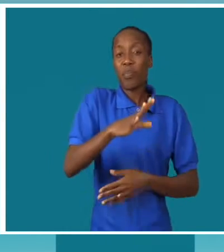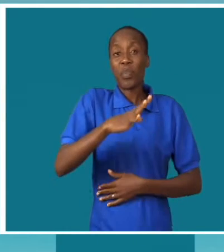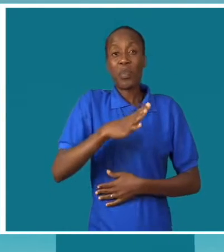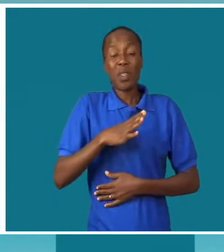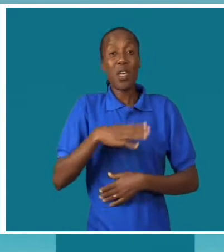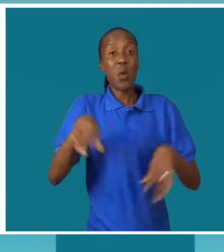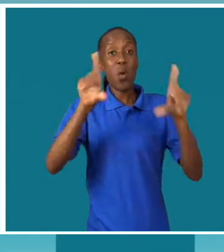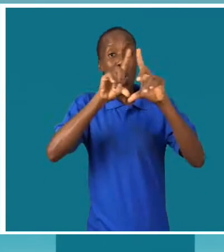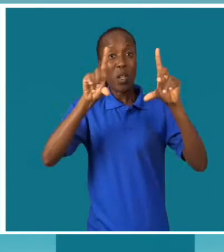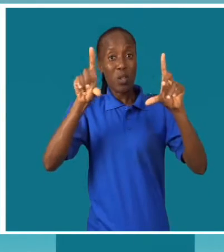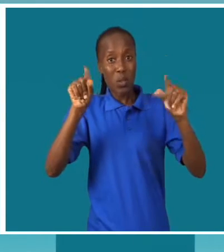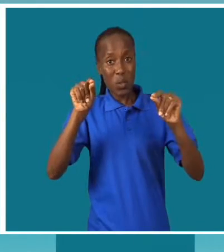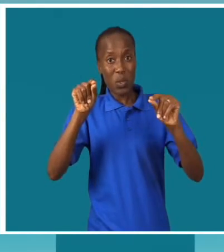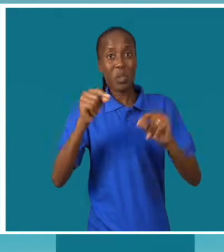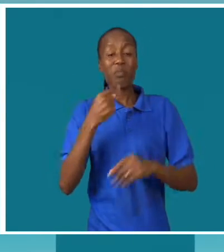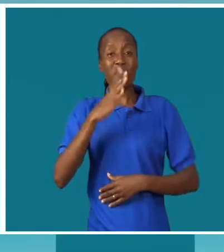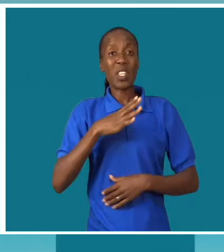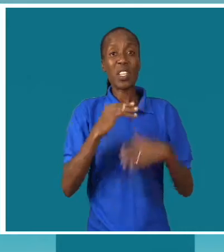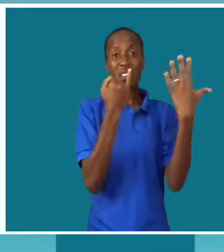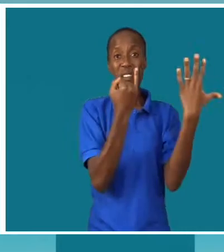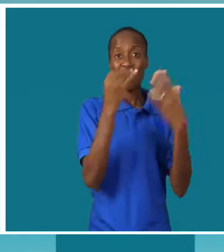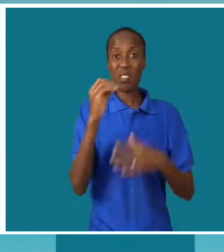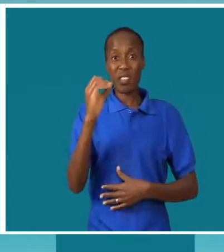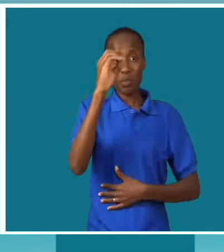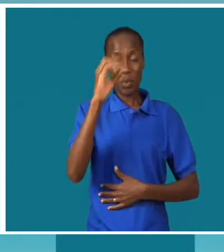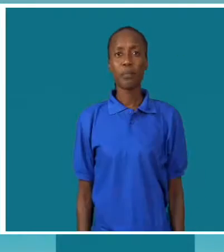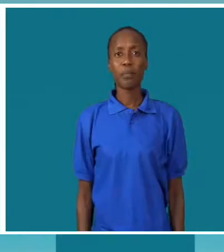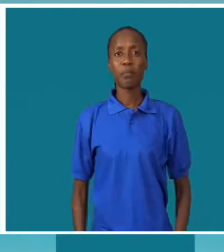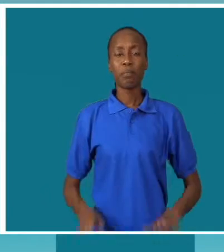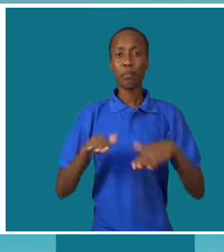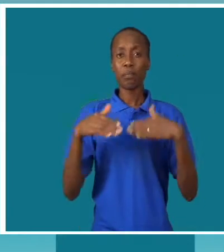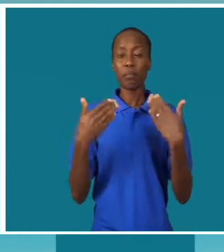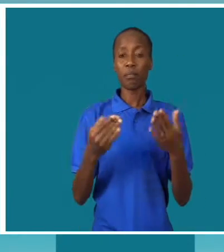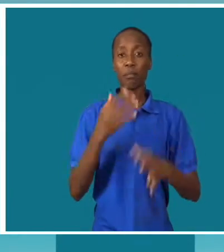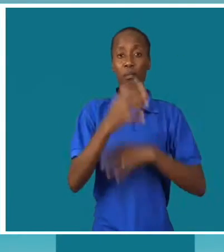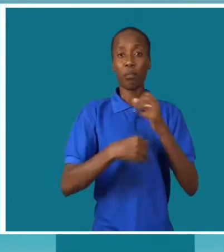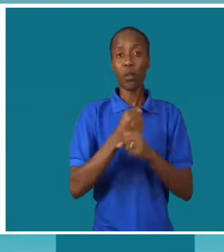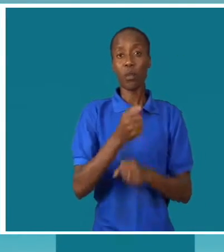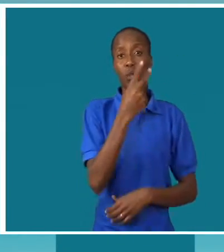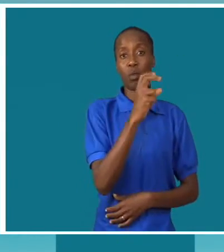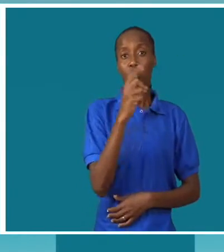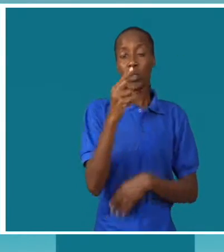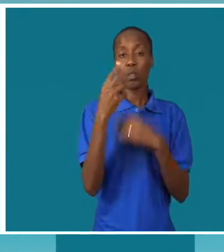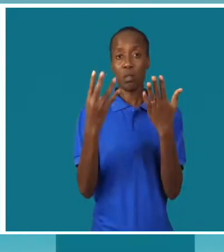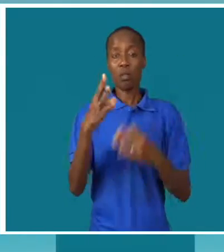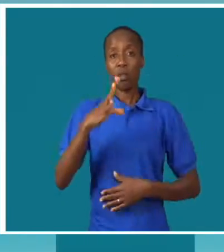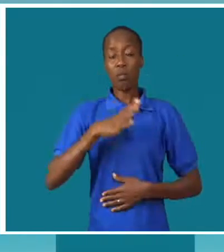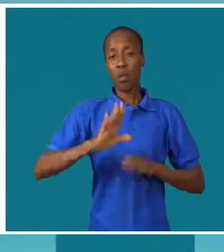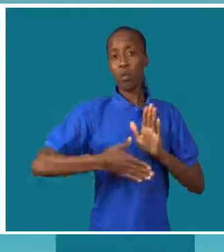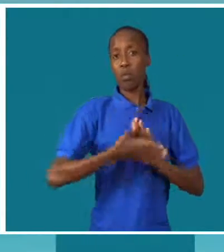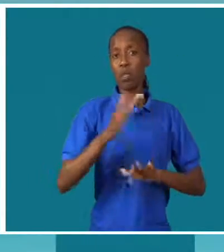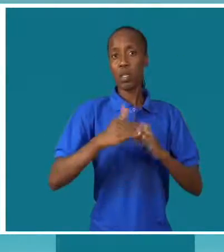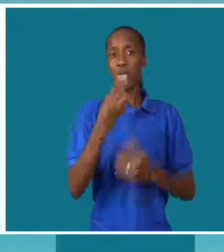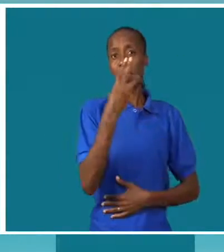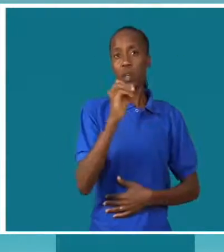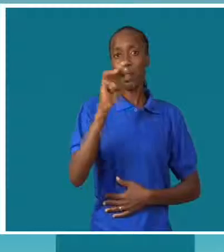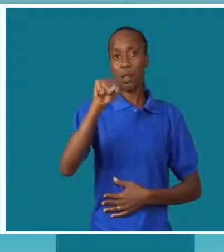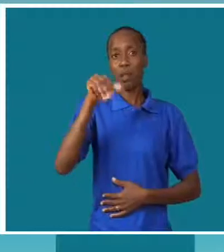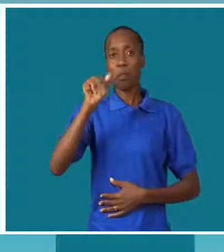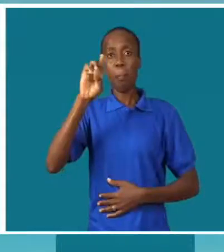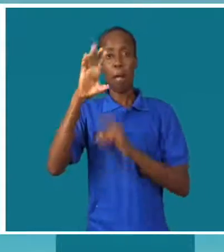também, foram os 60% da ZAP que vai para os clubes também. O Sambolo 2019 tem início marcado para 30 de março.